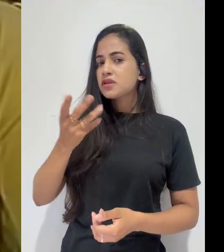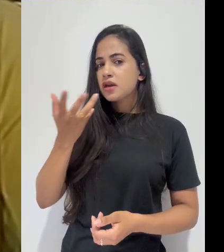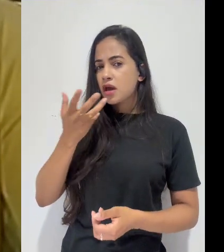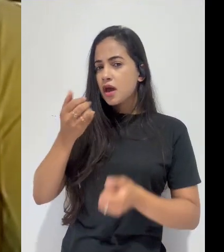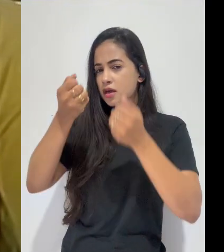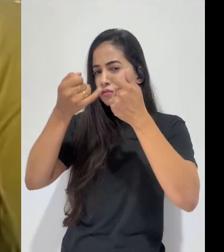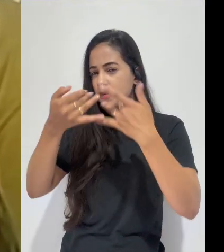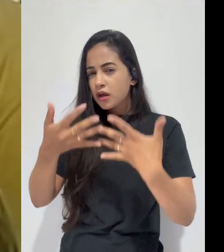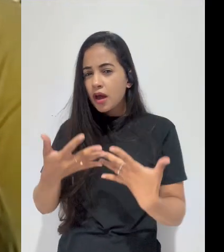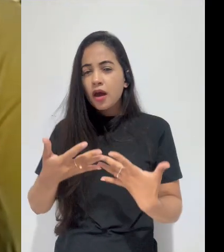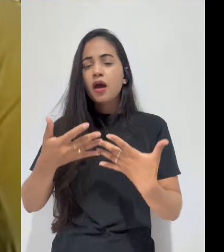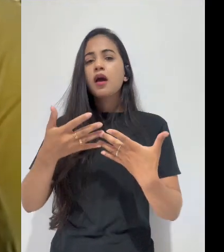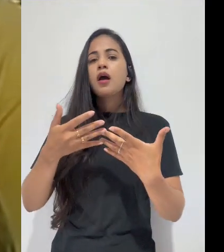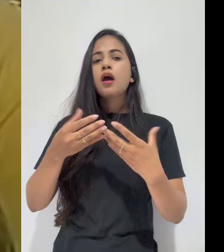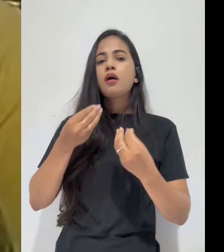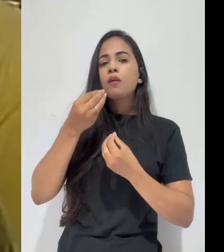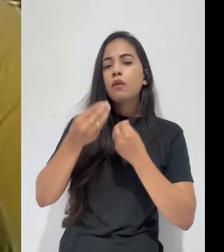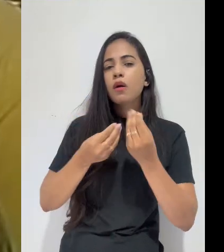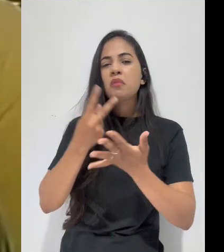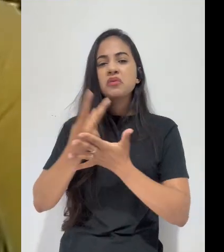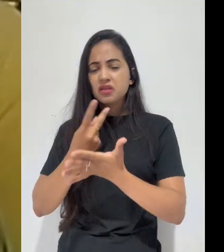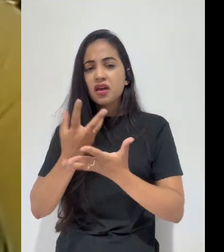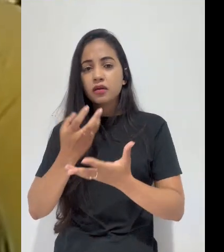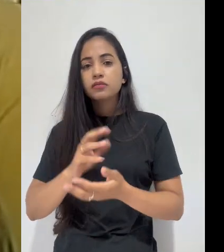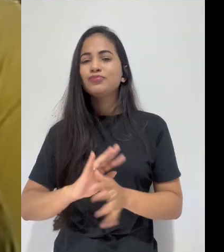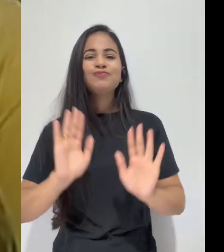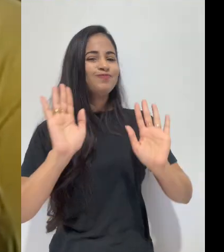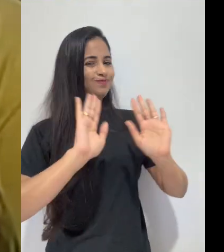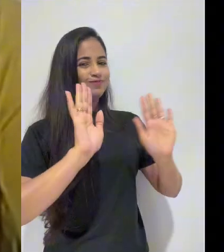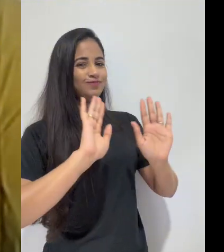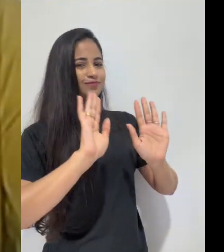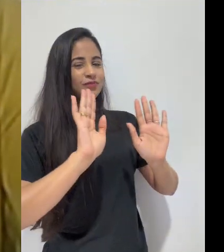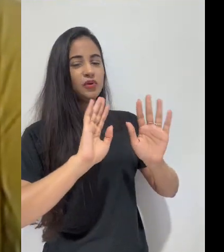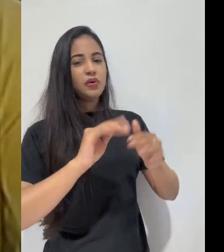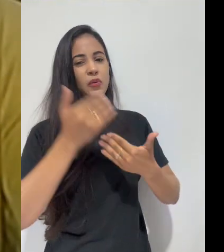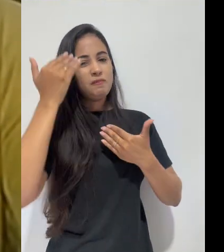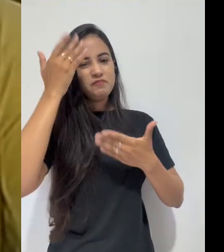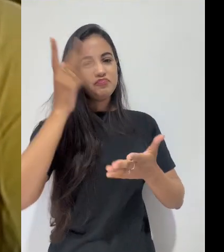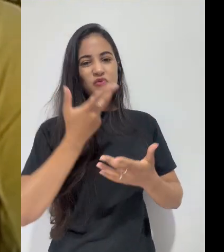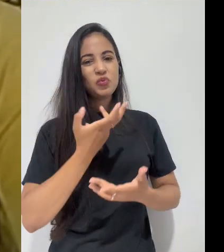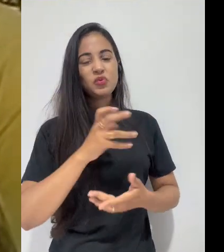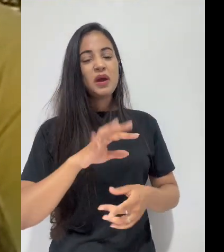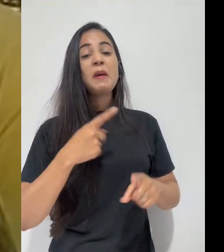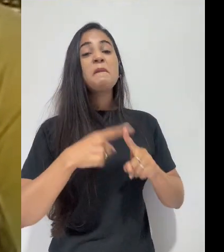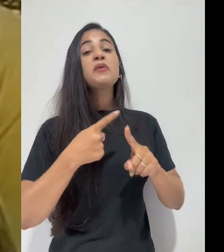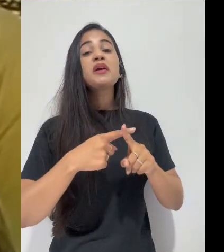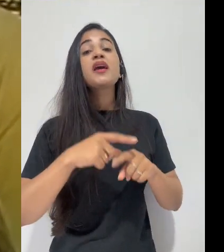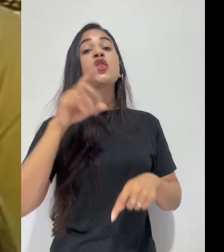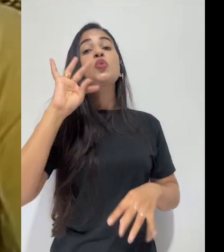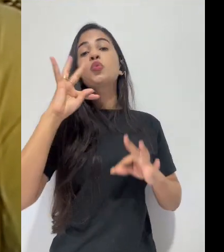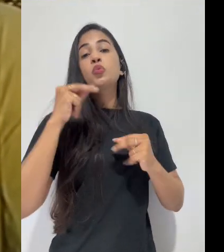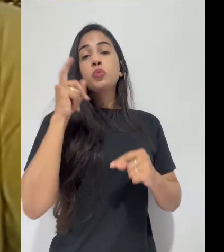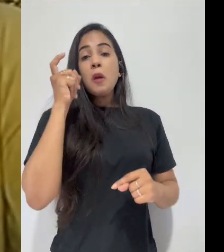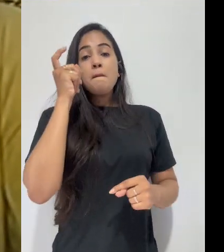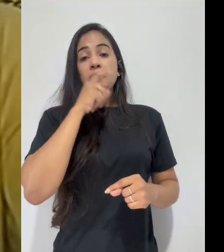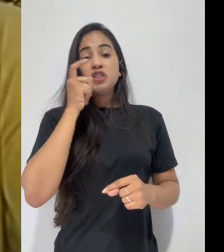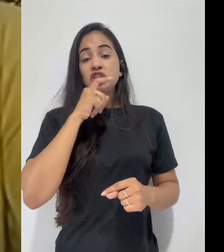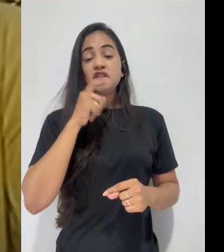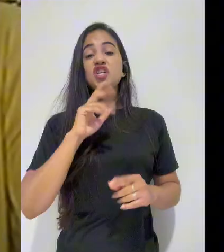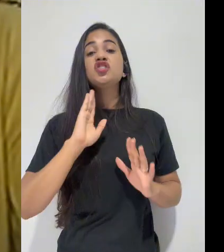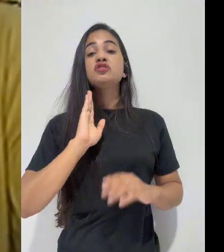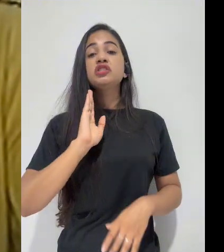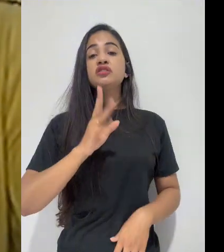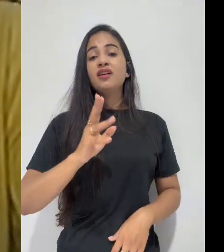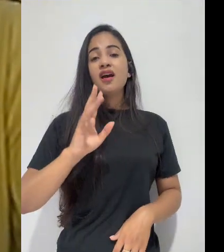sobre dar a sua versão dos fatos? Não, o que já foi falado, as mentiras que já foi falado, com tudo que já